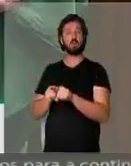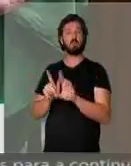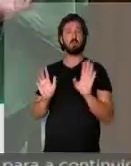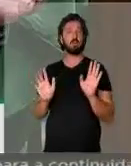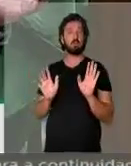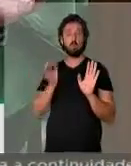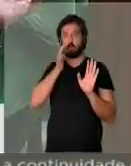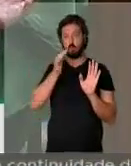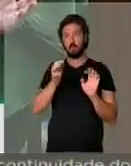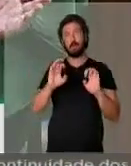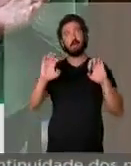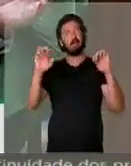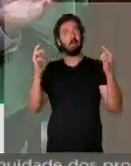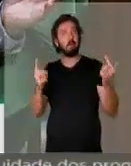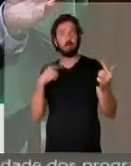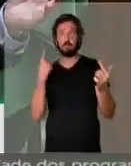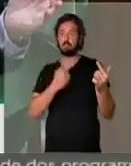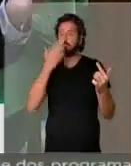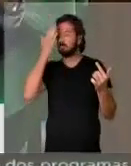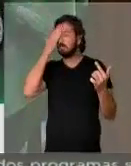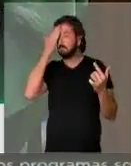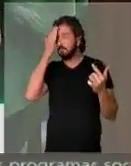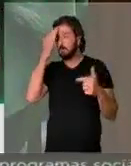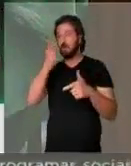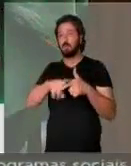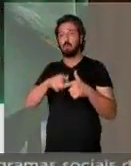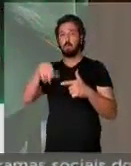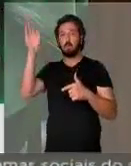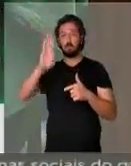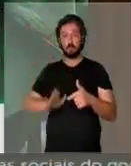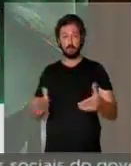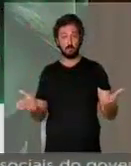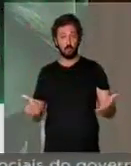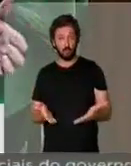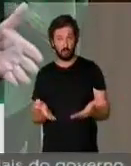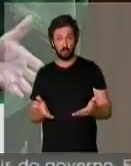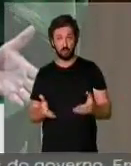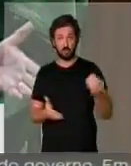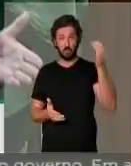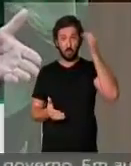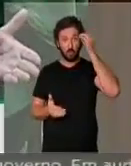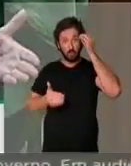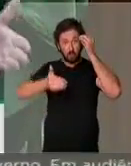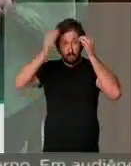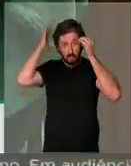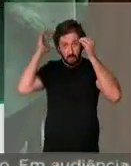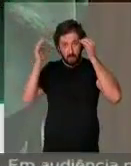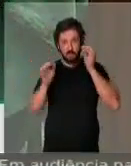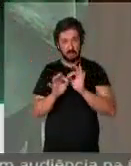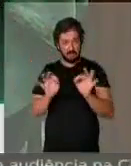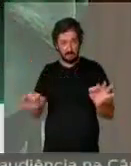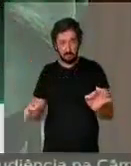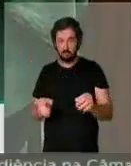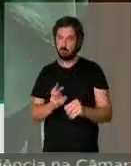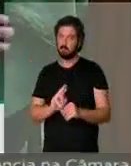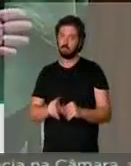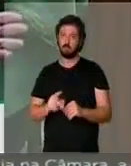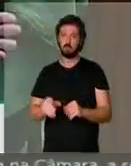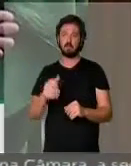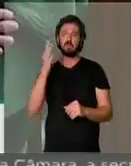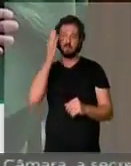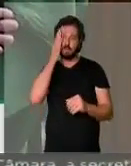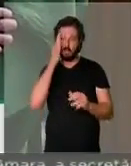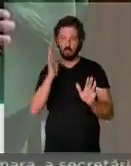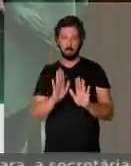Claro, é notório, todos nós sabemos que os problemas que o Brasil enfrenta hoje não é culpa do presidente Michel Temer simplesmente. Isso é